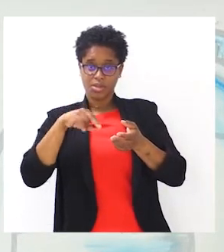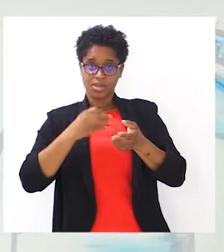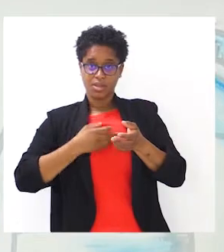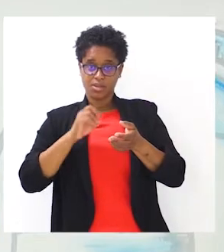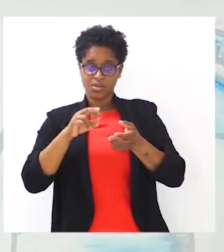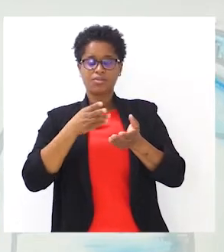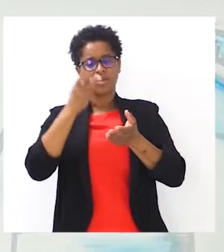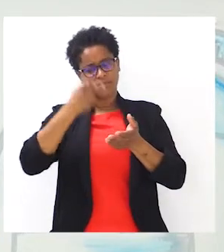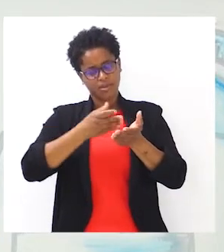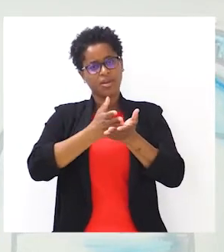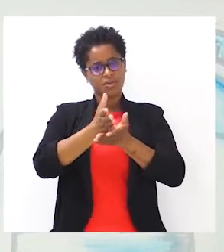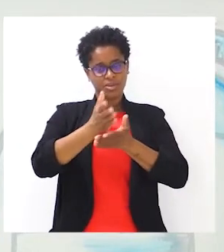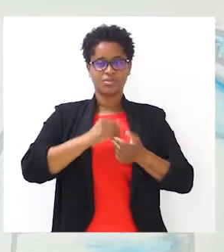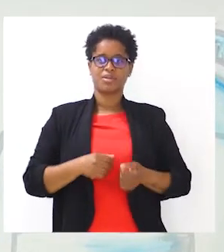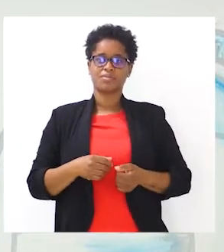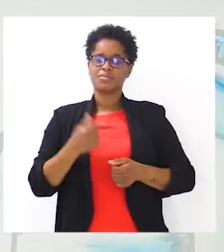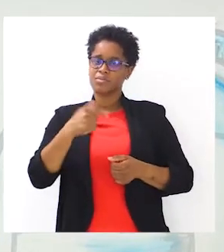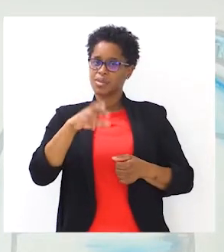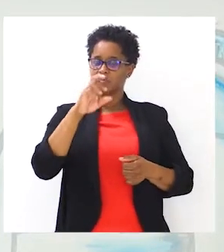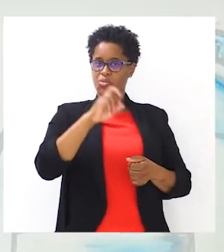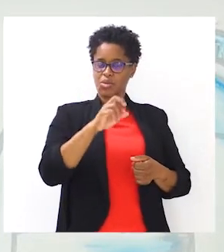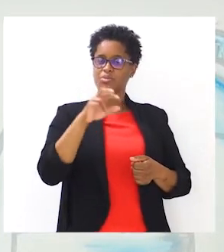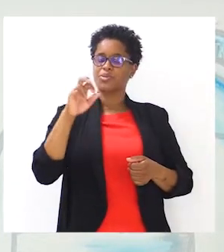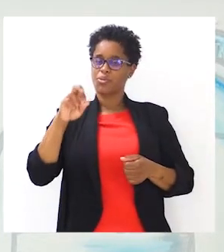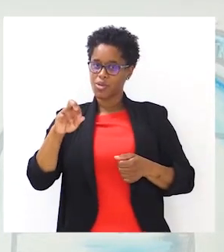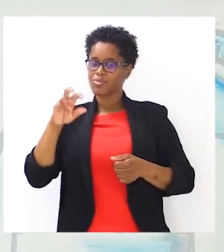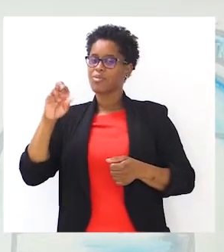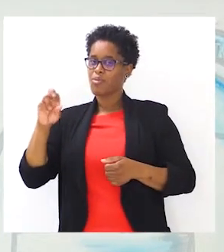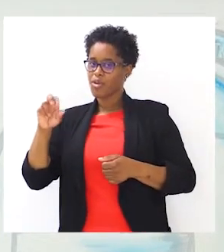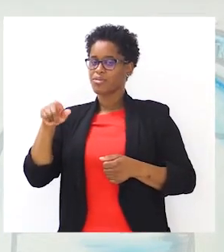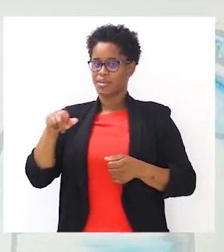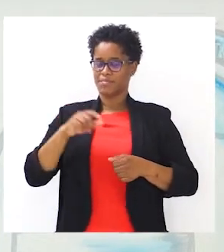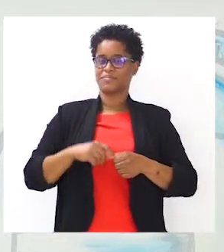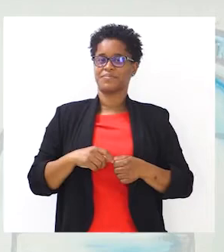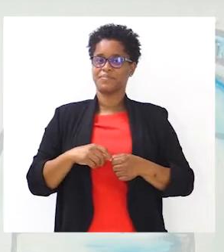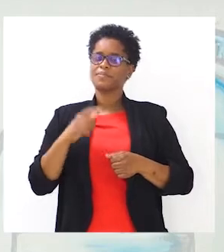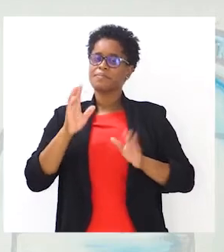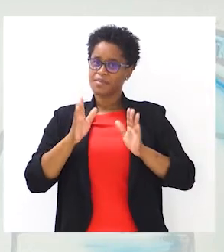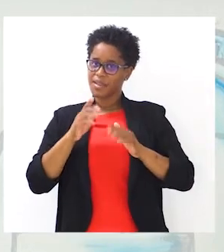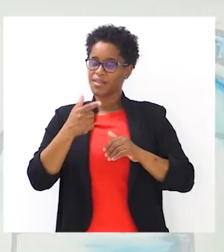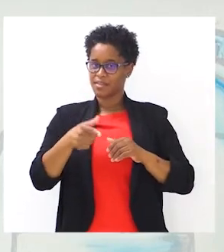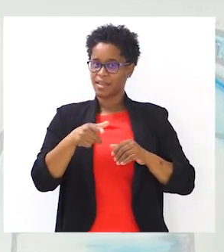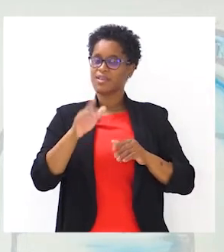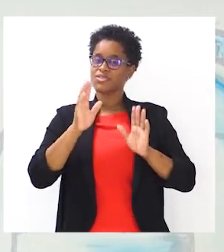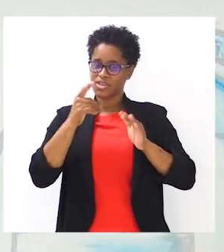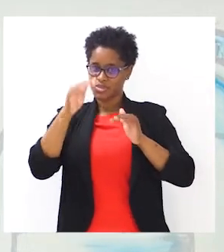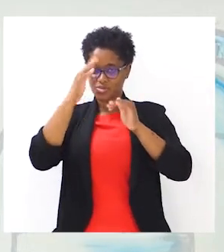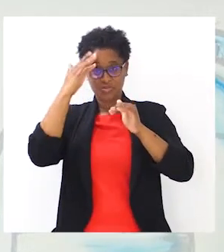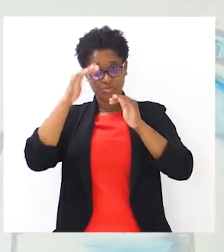mantém-se. Temos 8, temos 8, temos 8. Então, já temos o